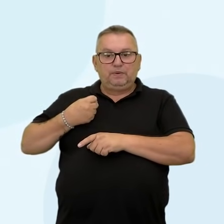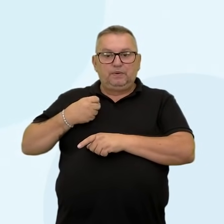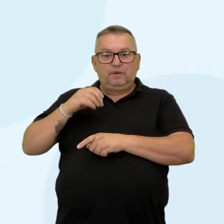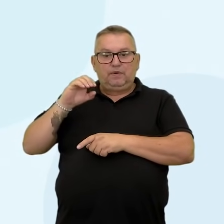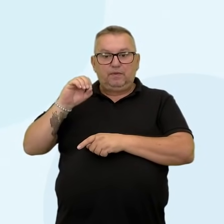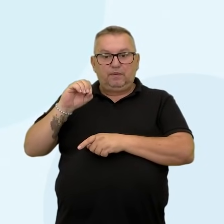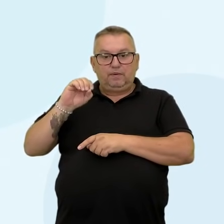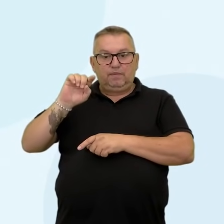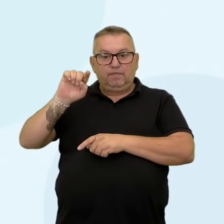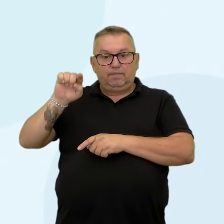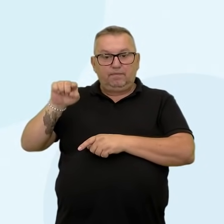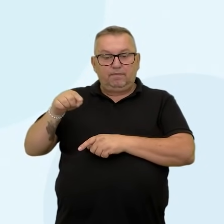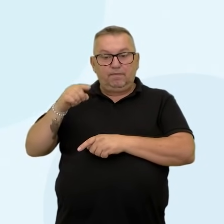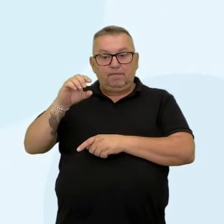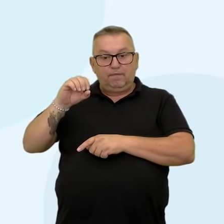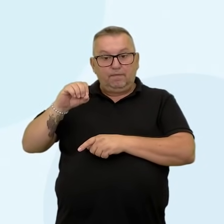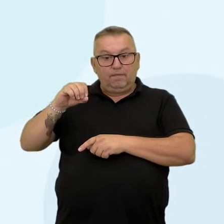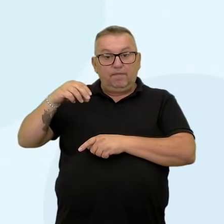0,03